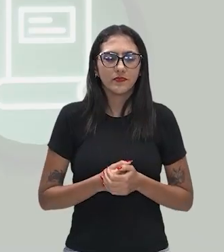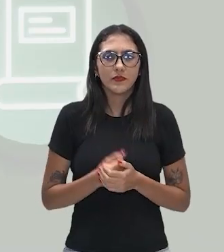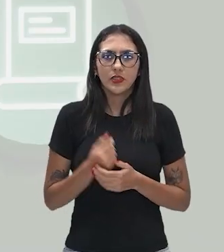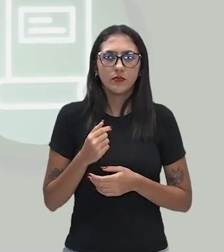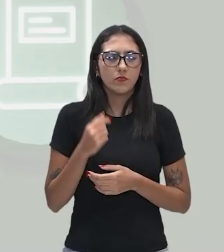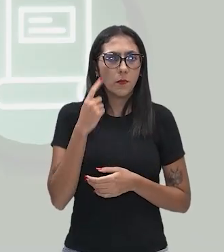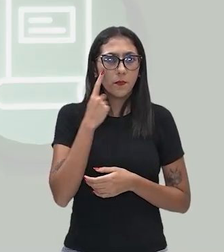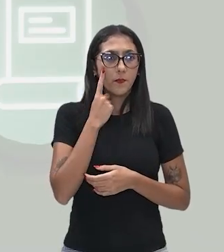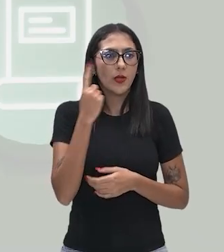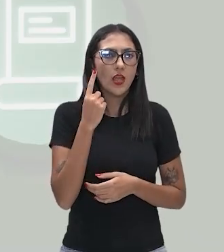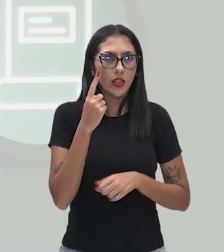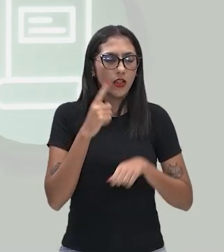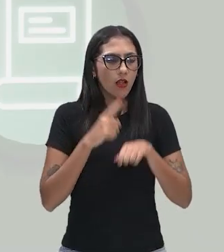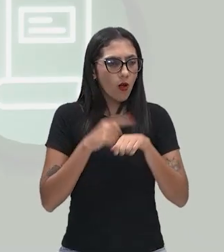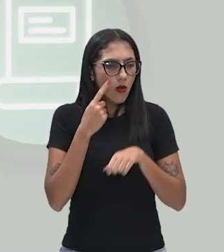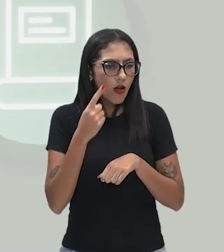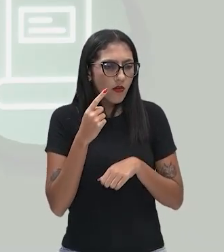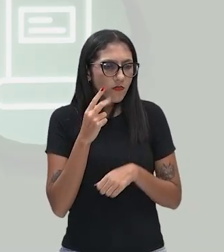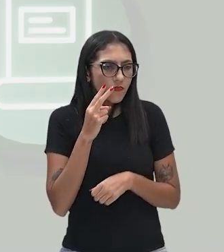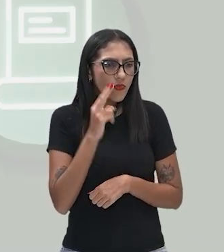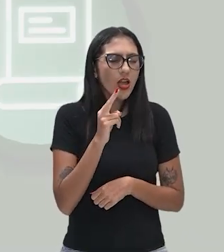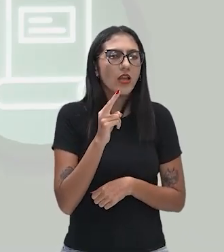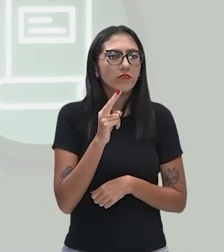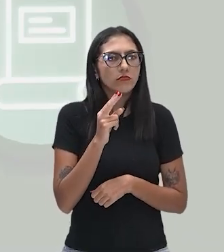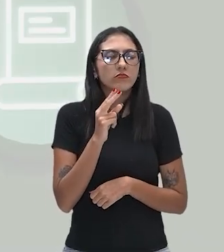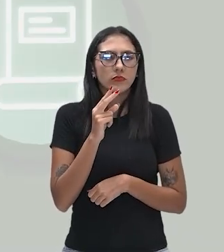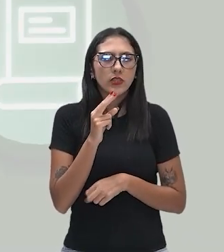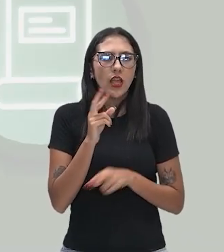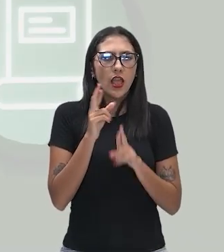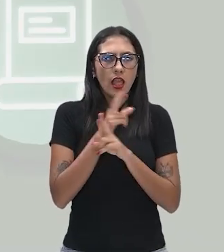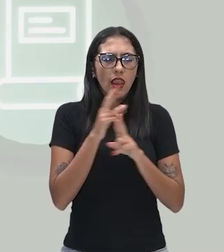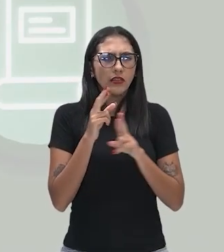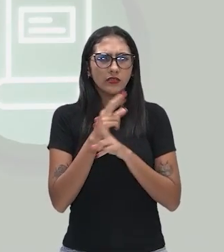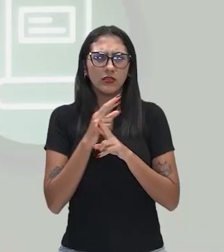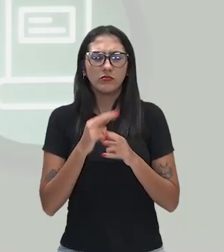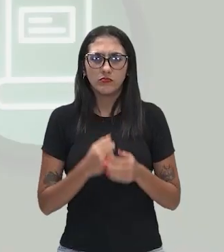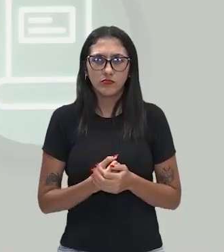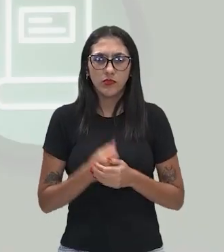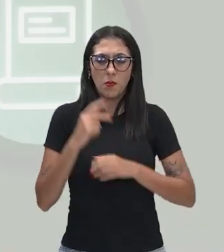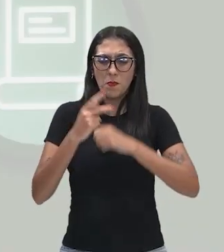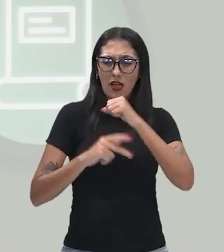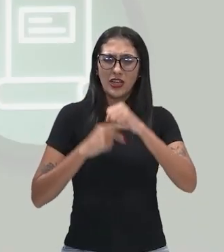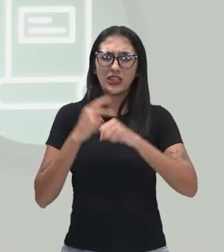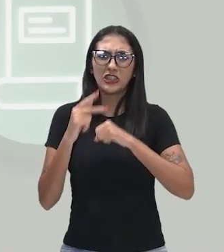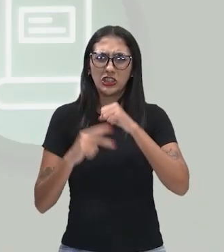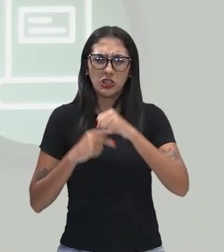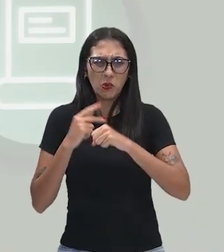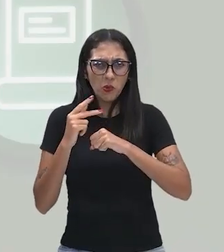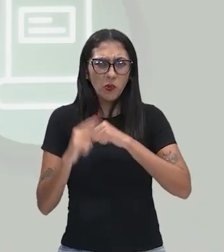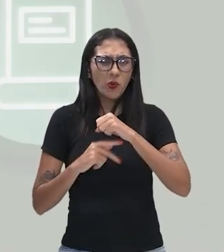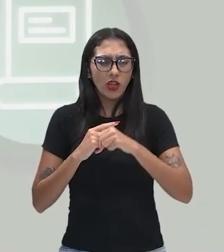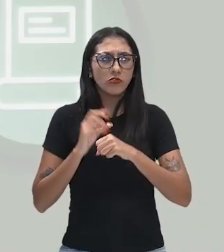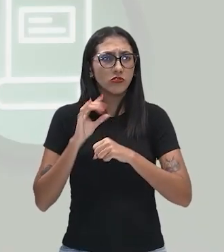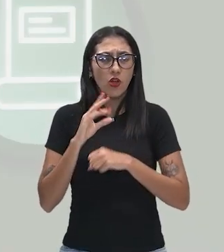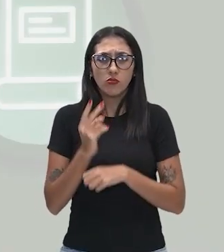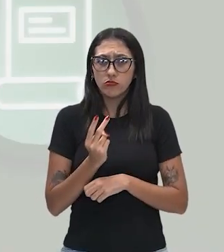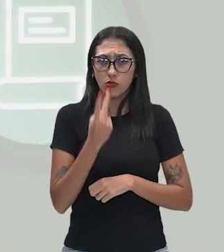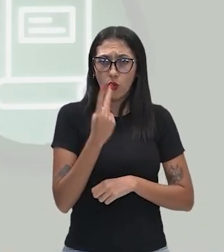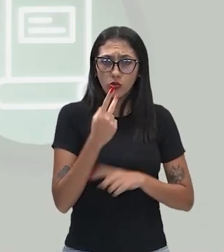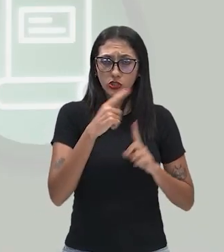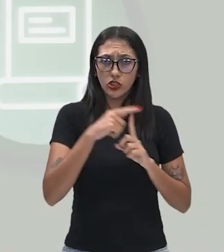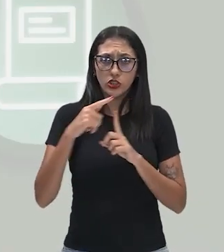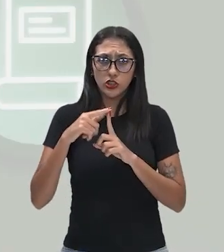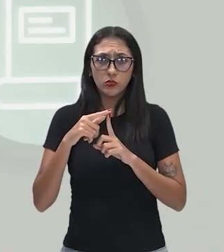isso. Se esperava que se eu jogasse partículas, como se fossem bolinhas de gude passando por um buraco, elas fizessem só 2 faixas. Mas elas